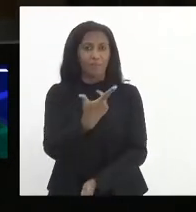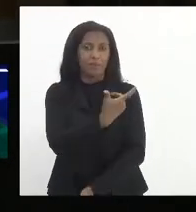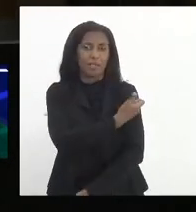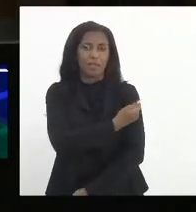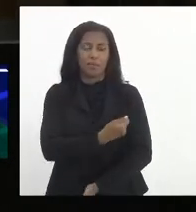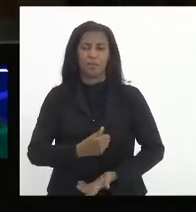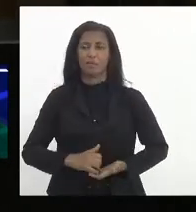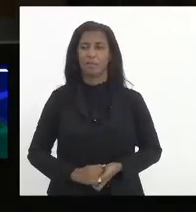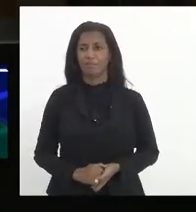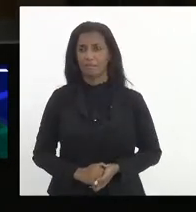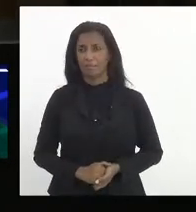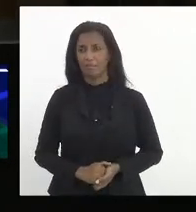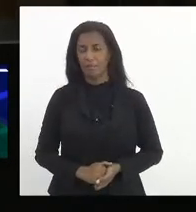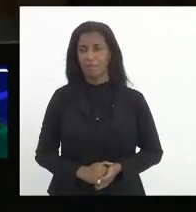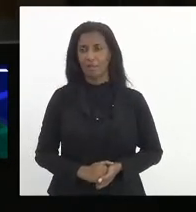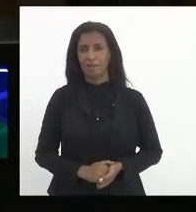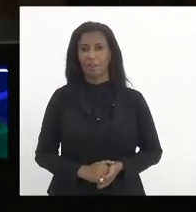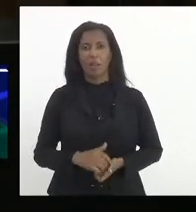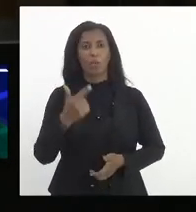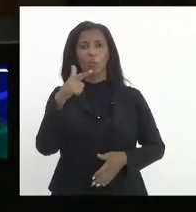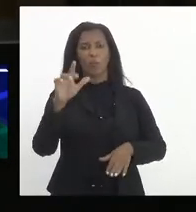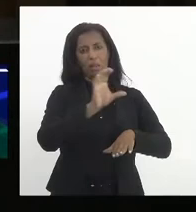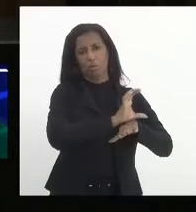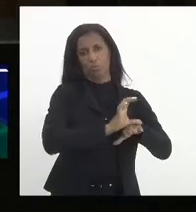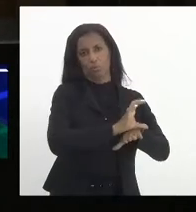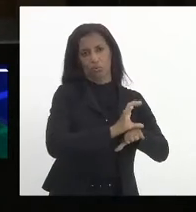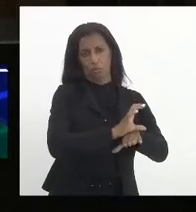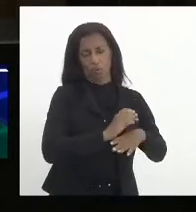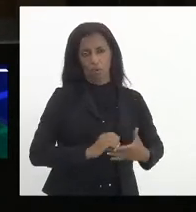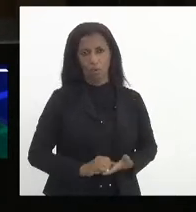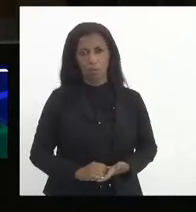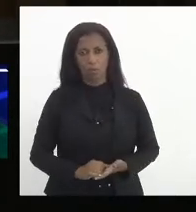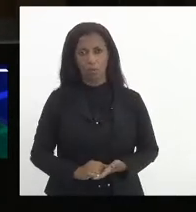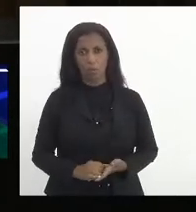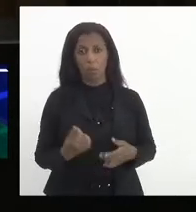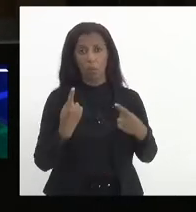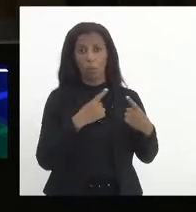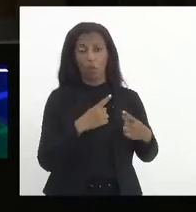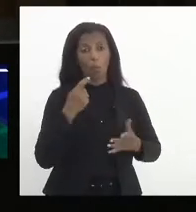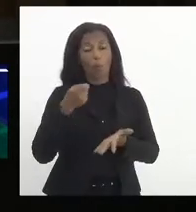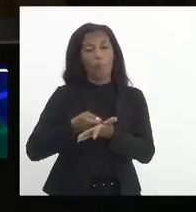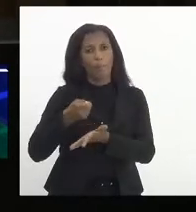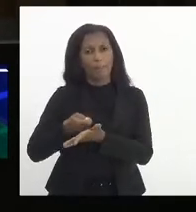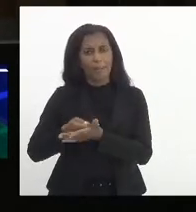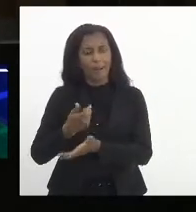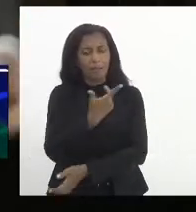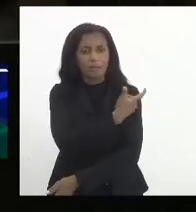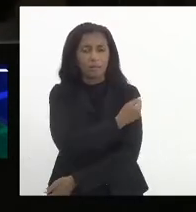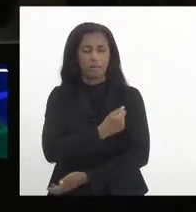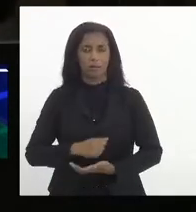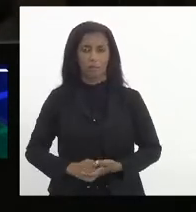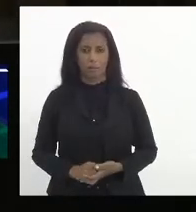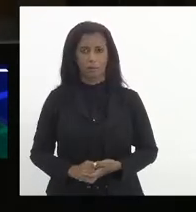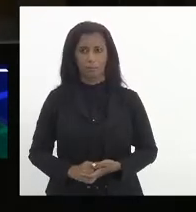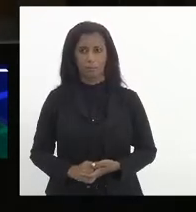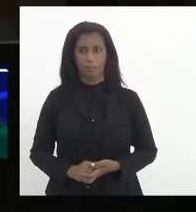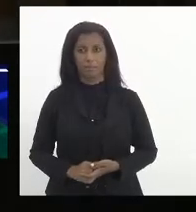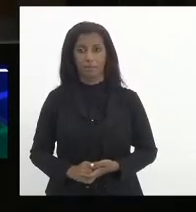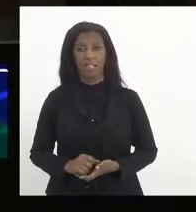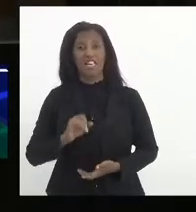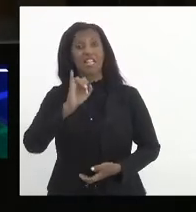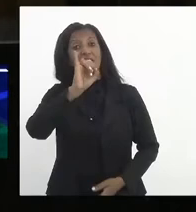vacinarem é incondicional isso estão obrigados a se vacinarem E